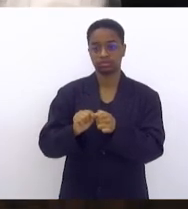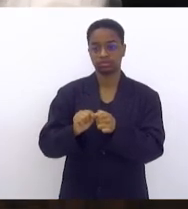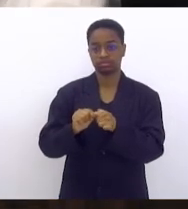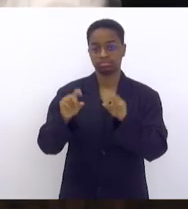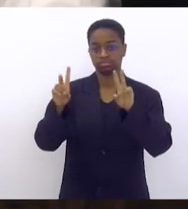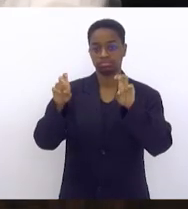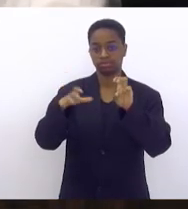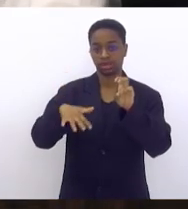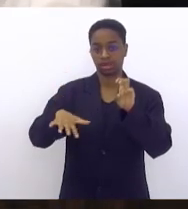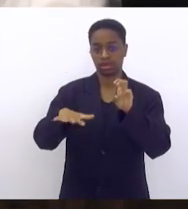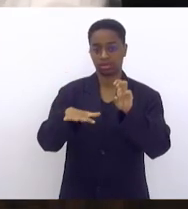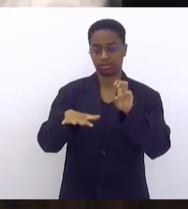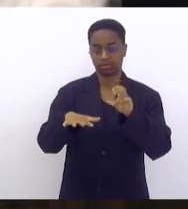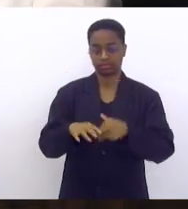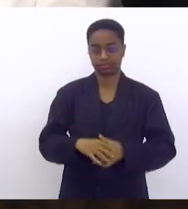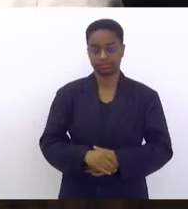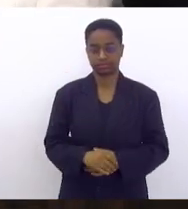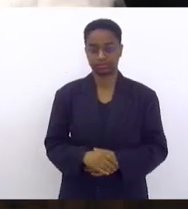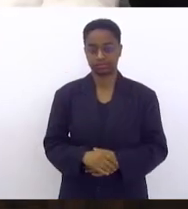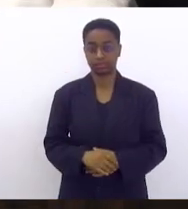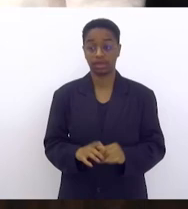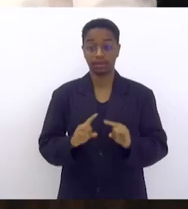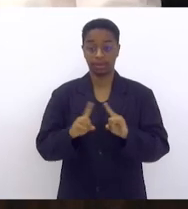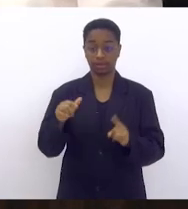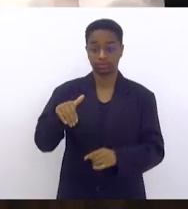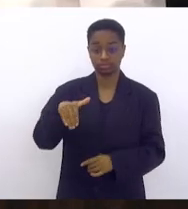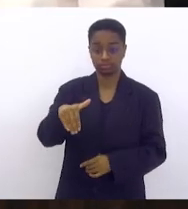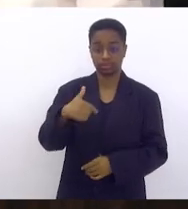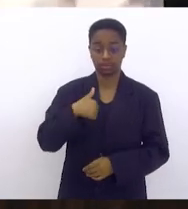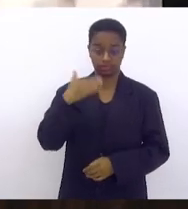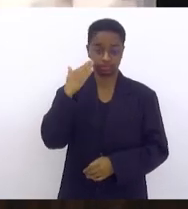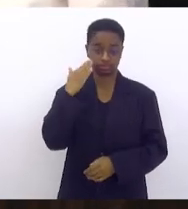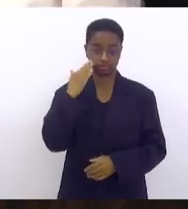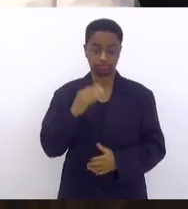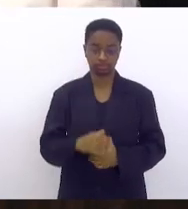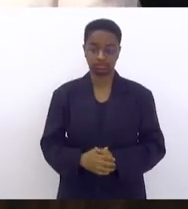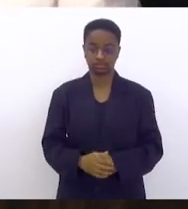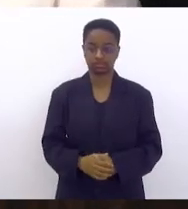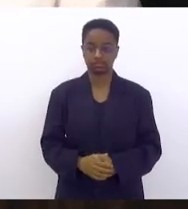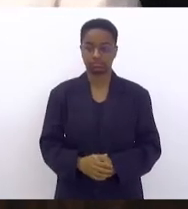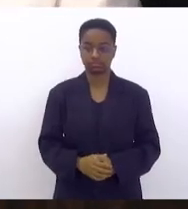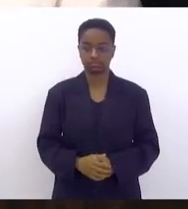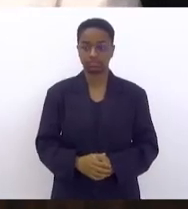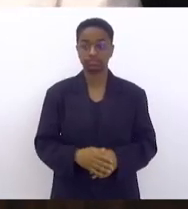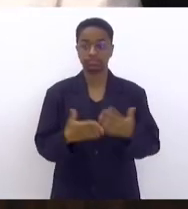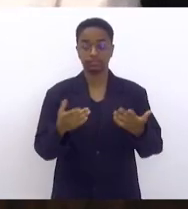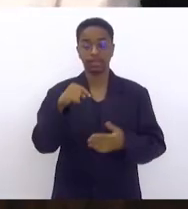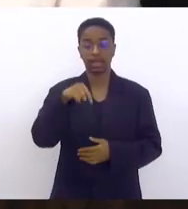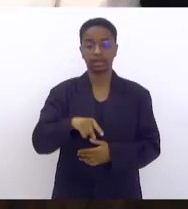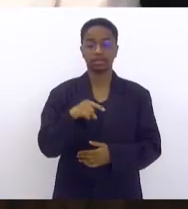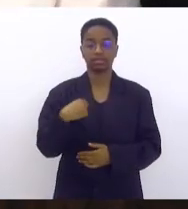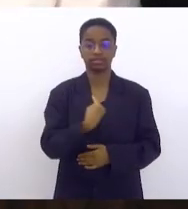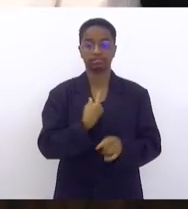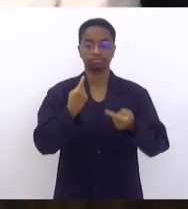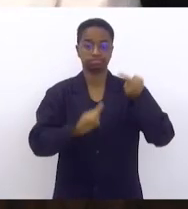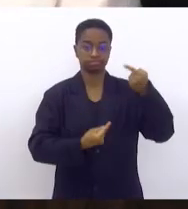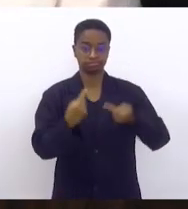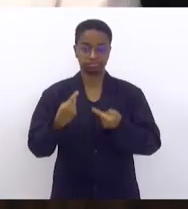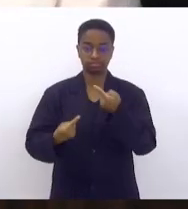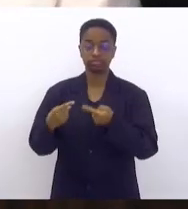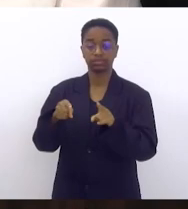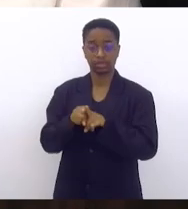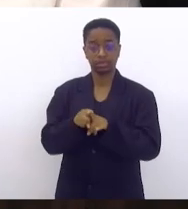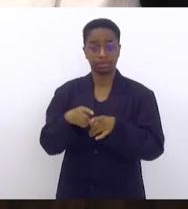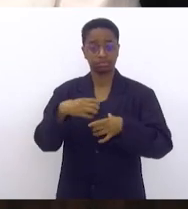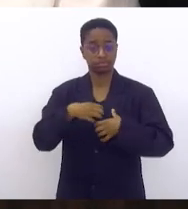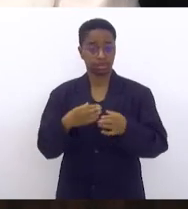tema. Mas eu vou saber breve, né? E a casa vai discutir isso. E com responsabilidade.